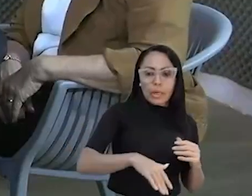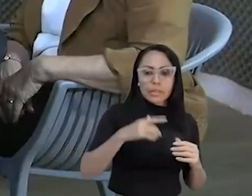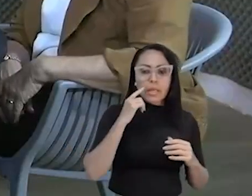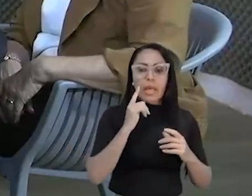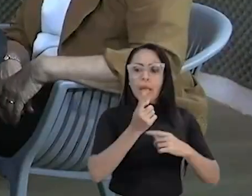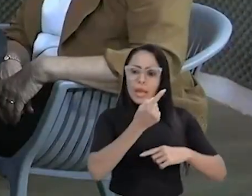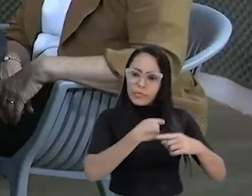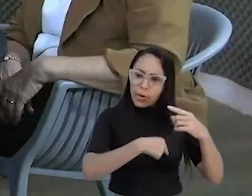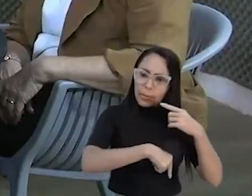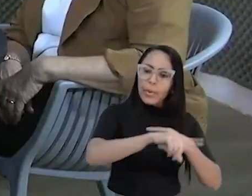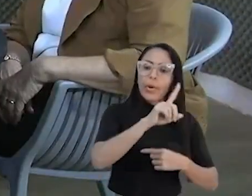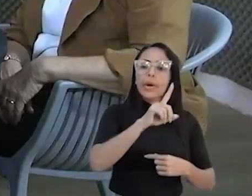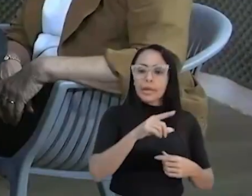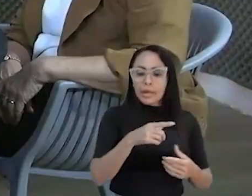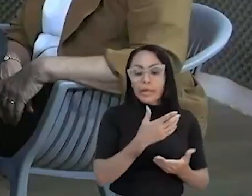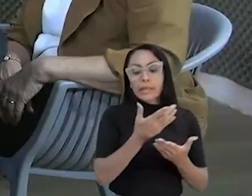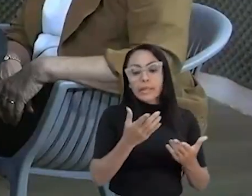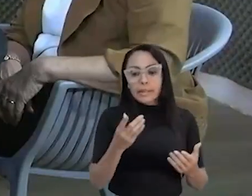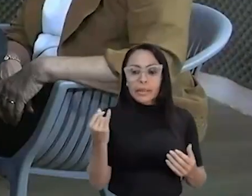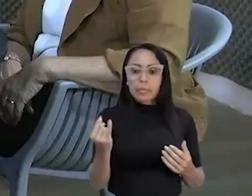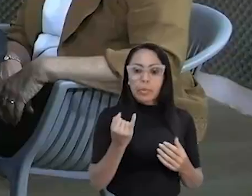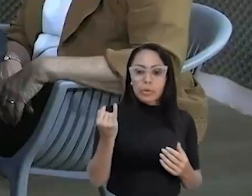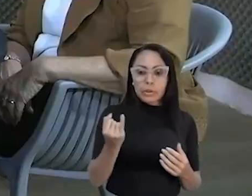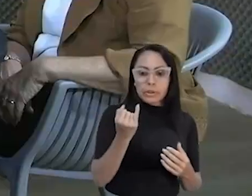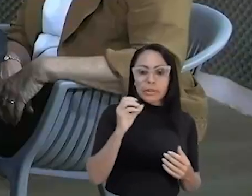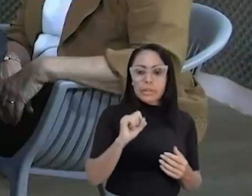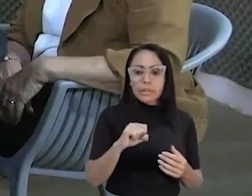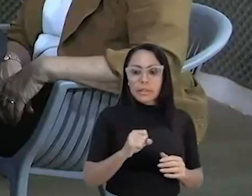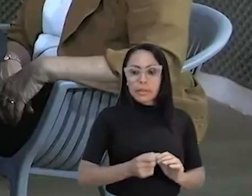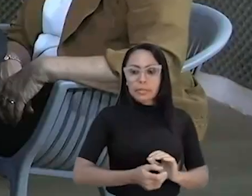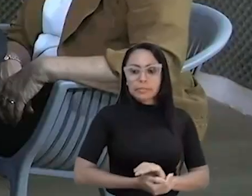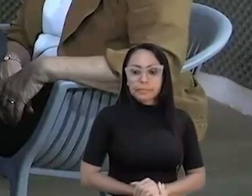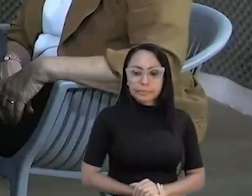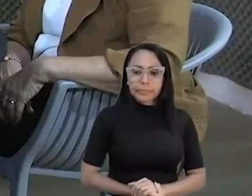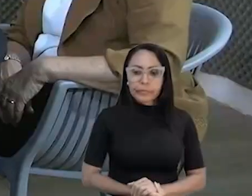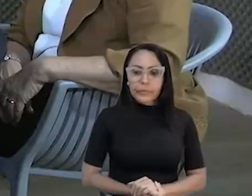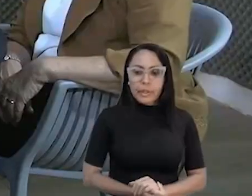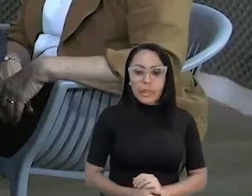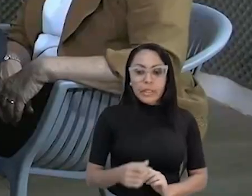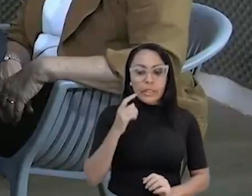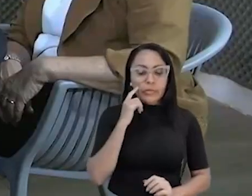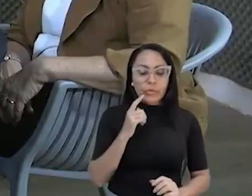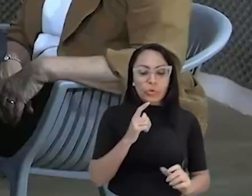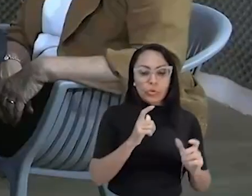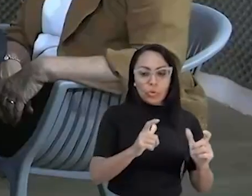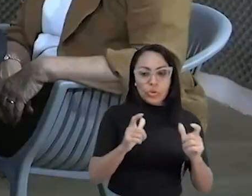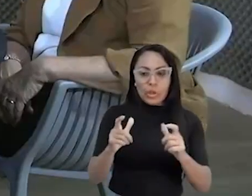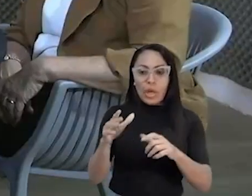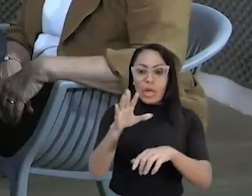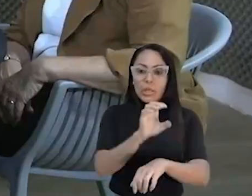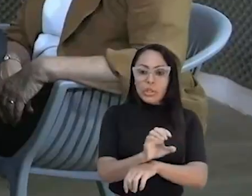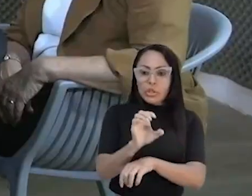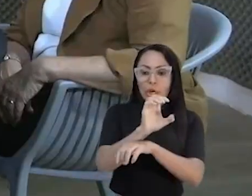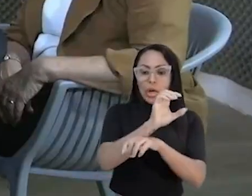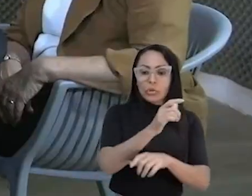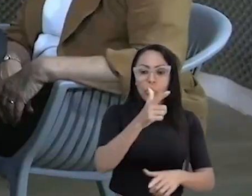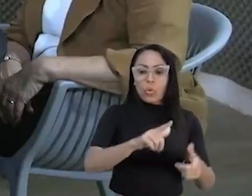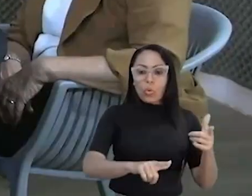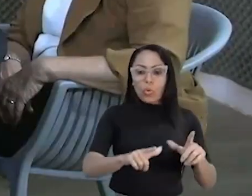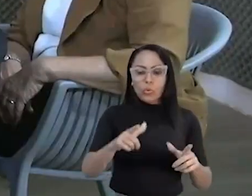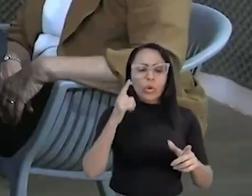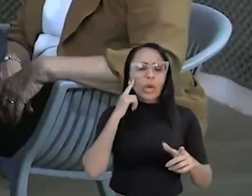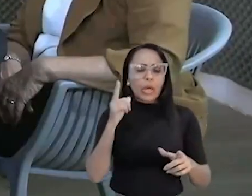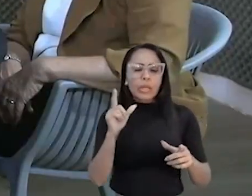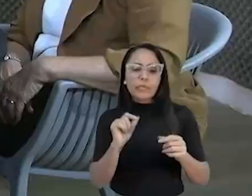reverberam aquilo que é interessante para a gente, que é de Recife, que é aqui de Pernambuco, mas se você for para outros estados, eles vão replicar coisas que fazem